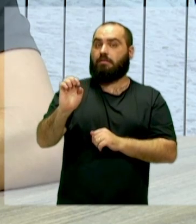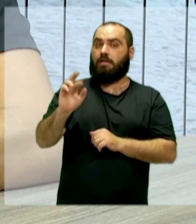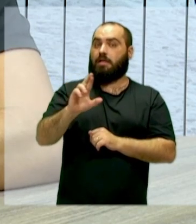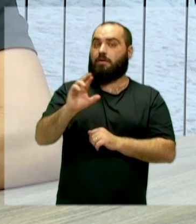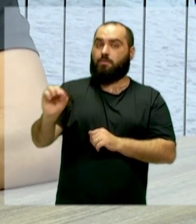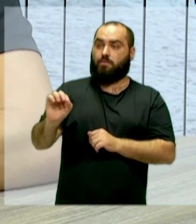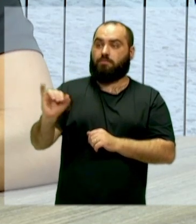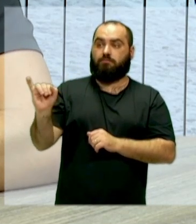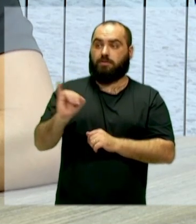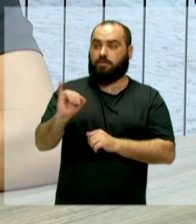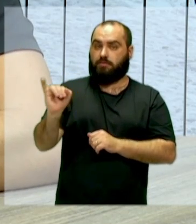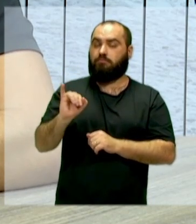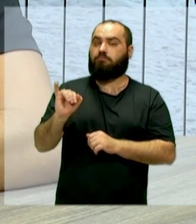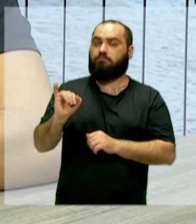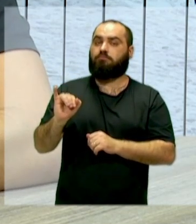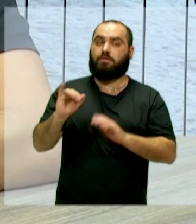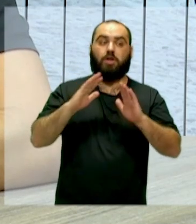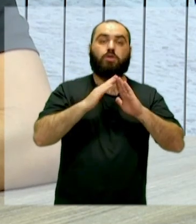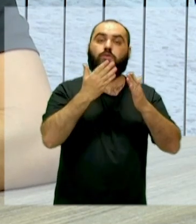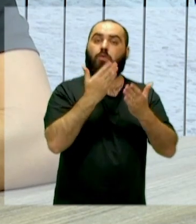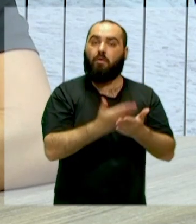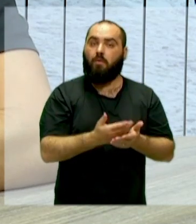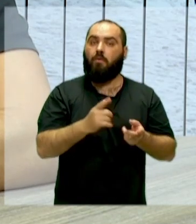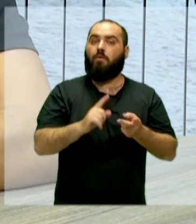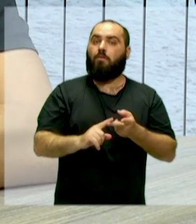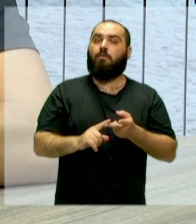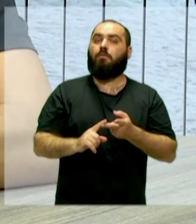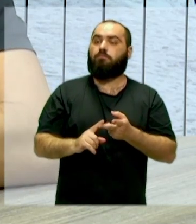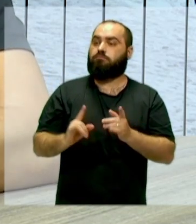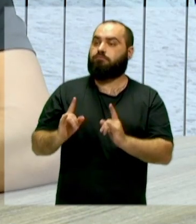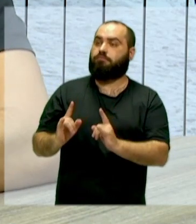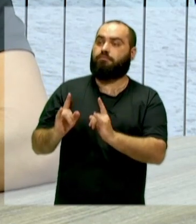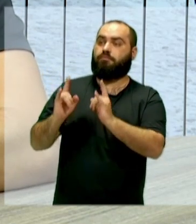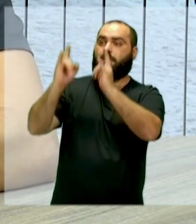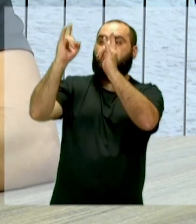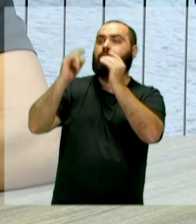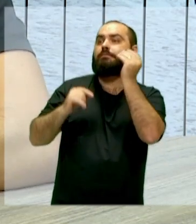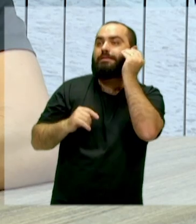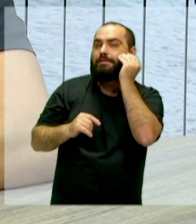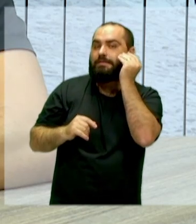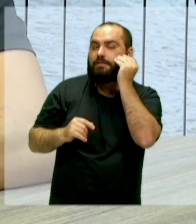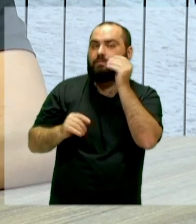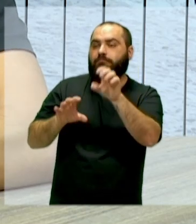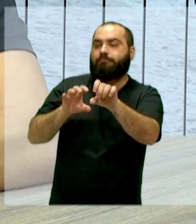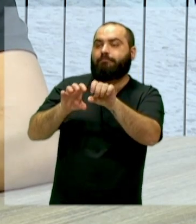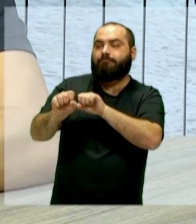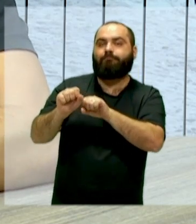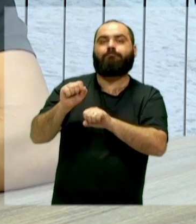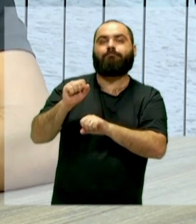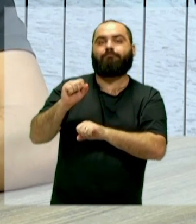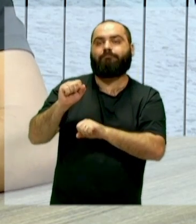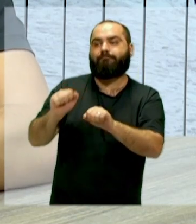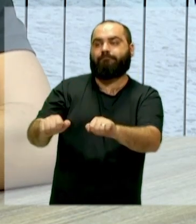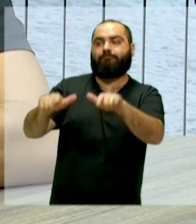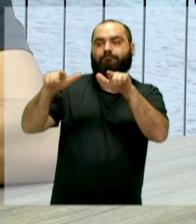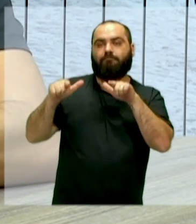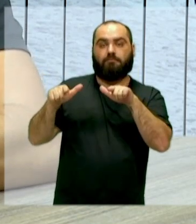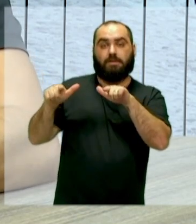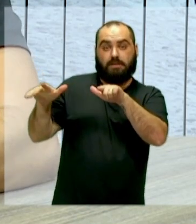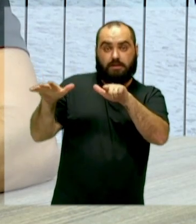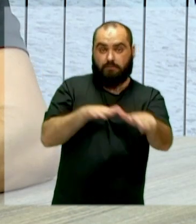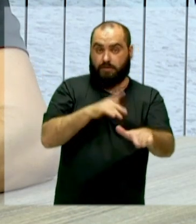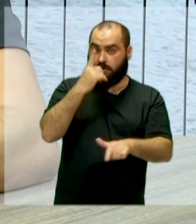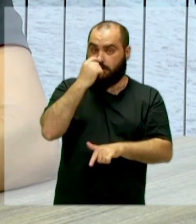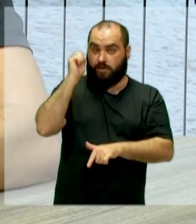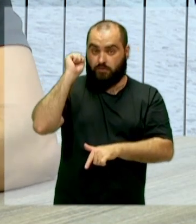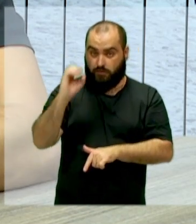gente a gente tem iniciativas de escolas de condomínios que estão buscando essas certificações Então a semana al chuser é para mostrar que é